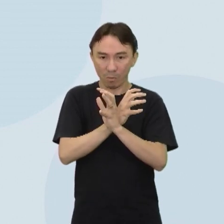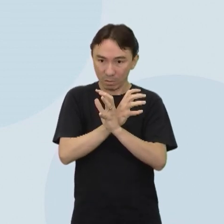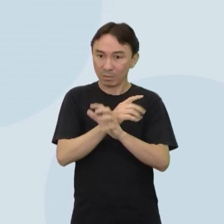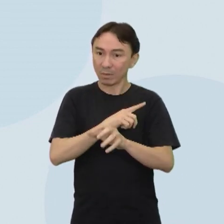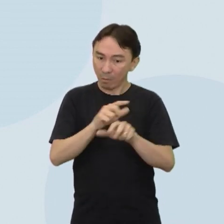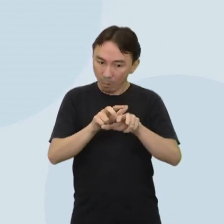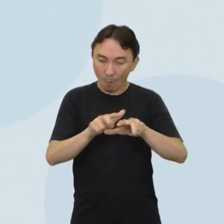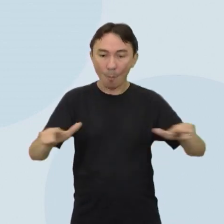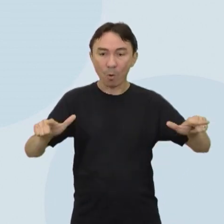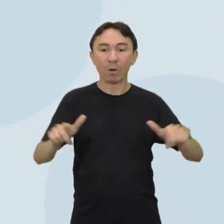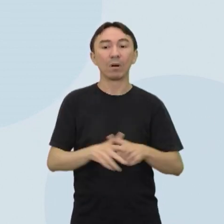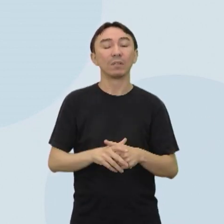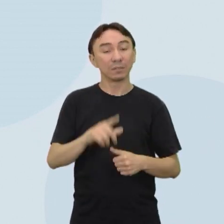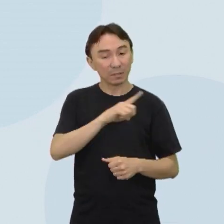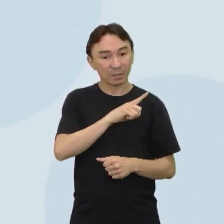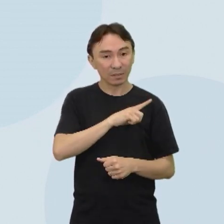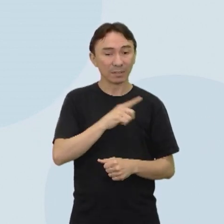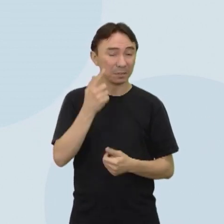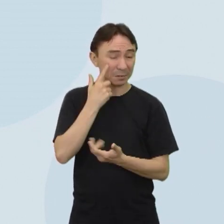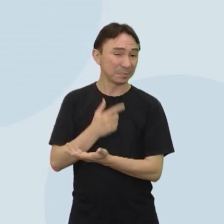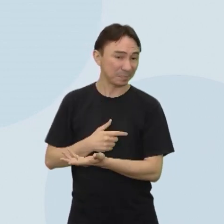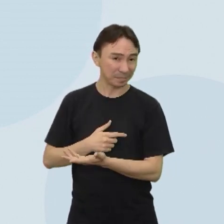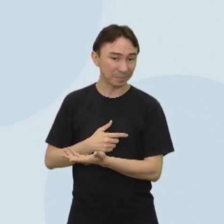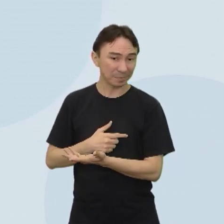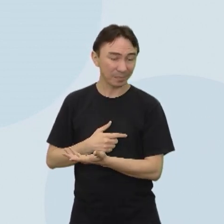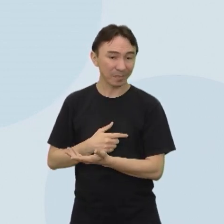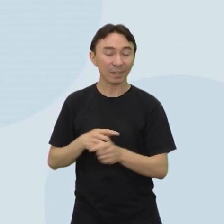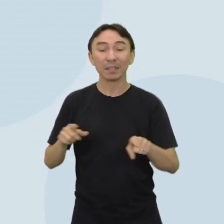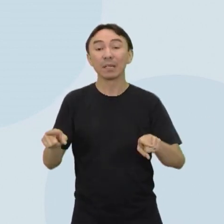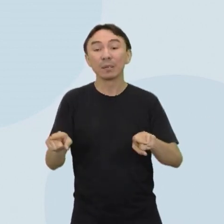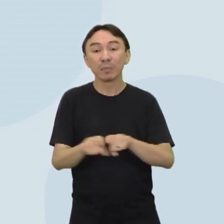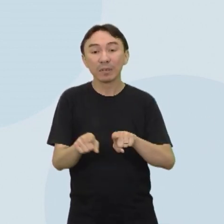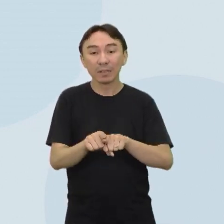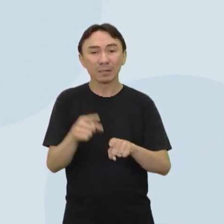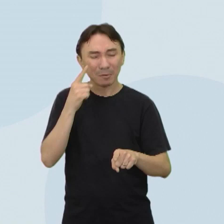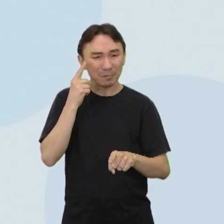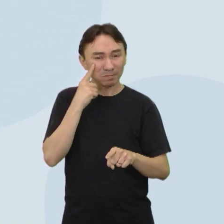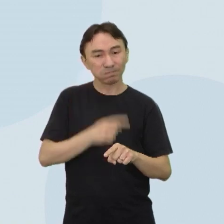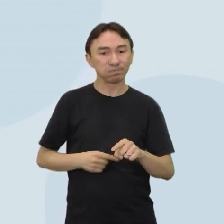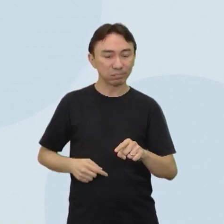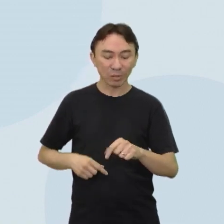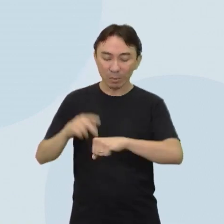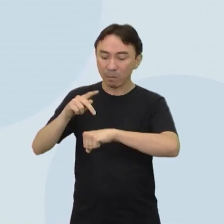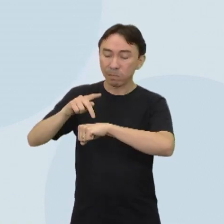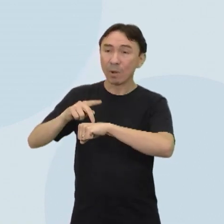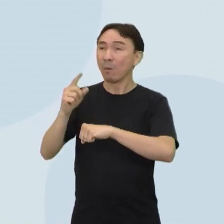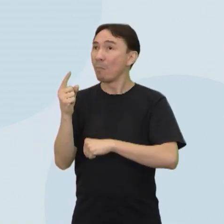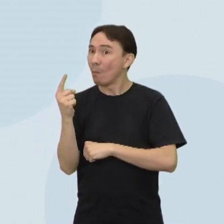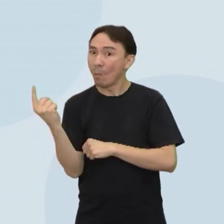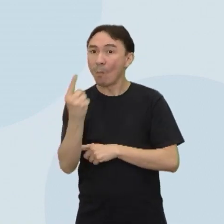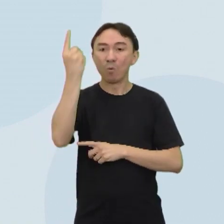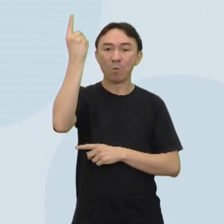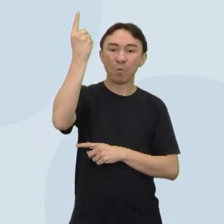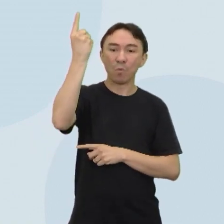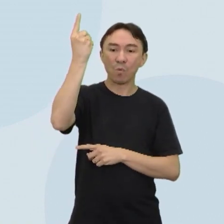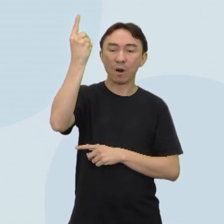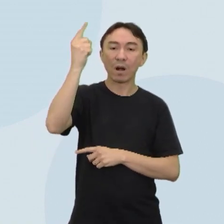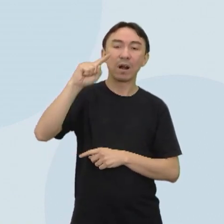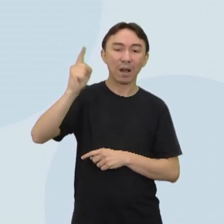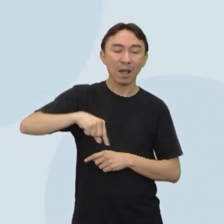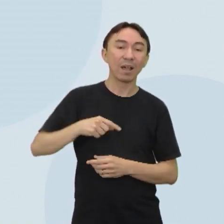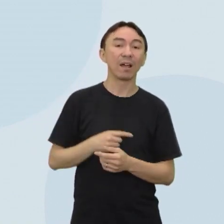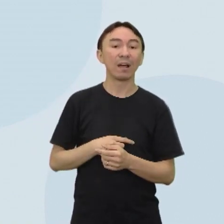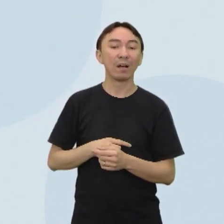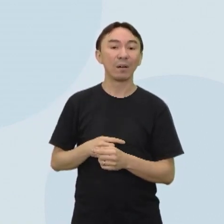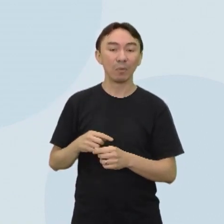no continente africano, né? E o pico mais alto dessa cordilheira aí do Atlas é o monte